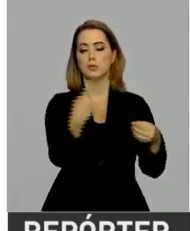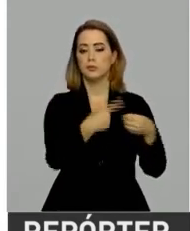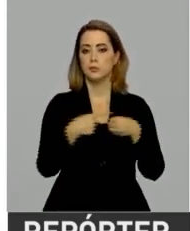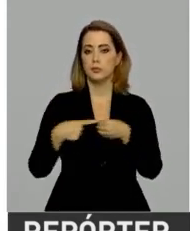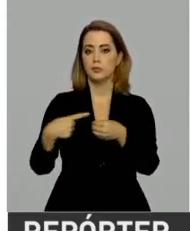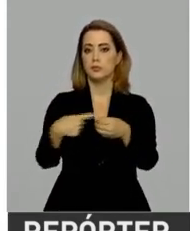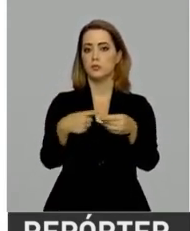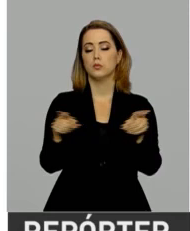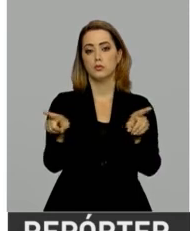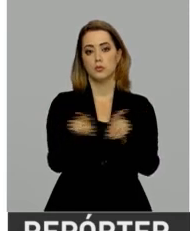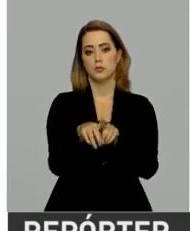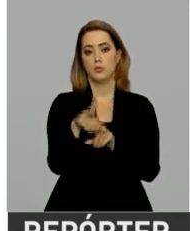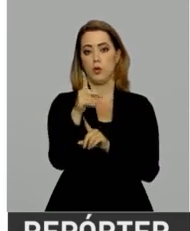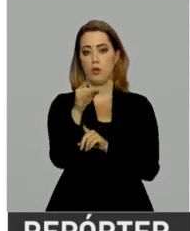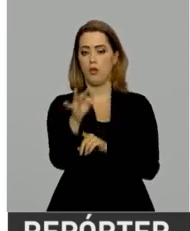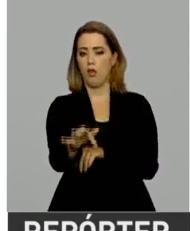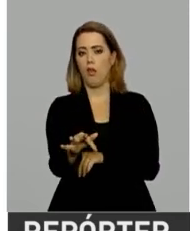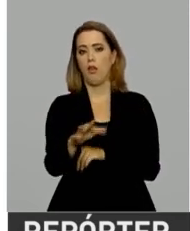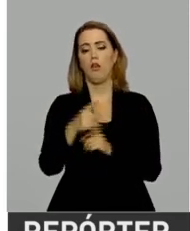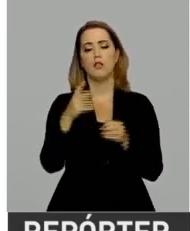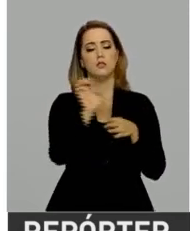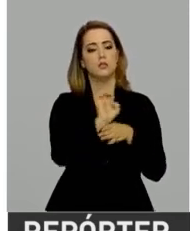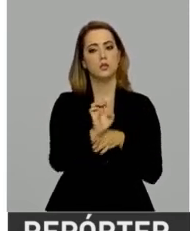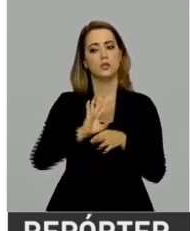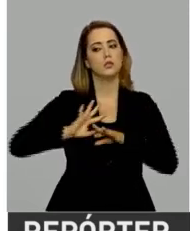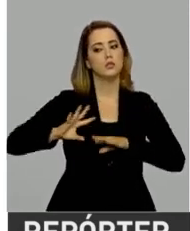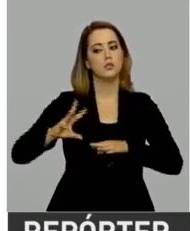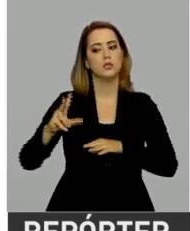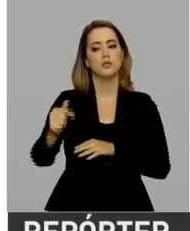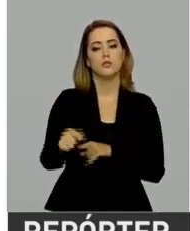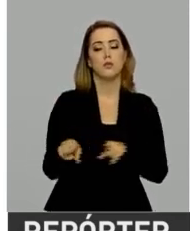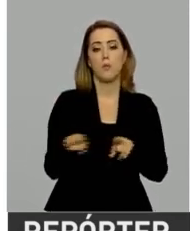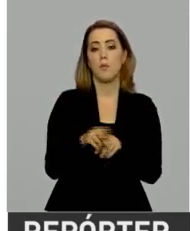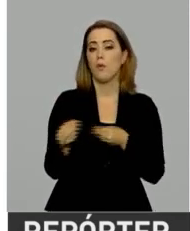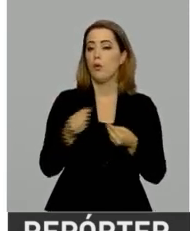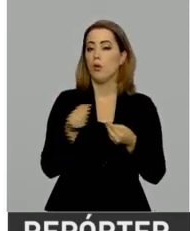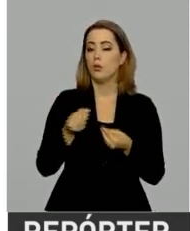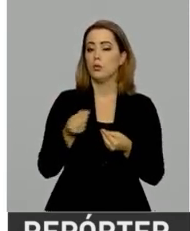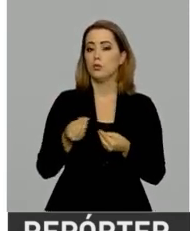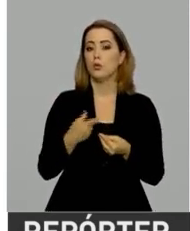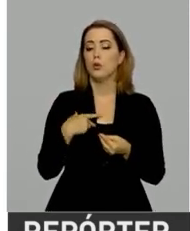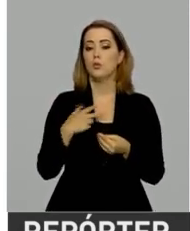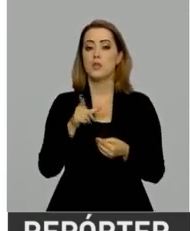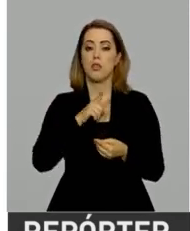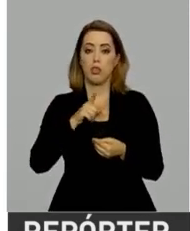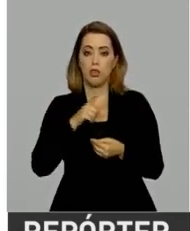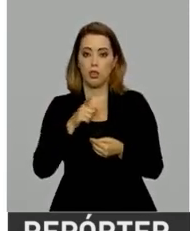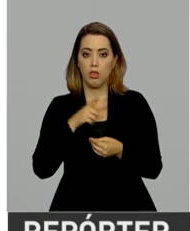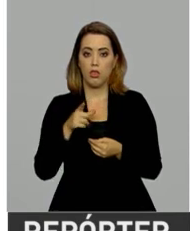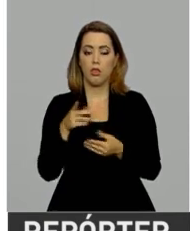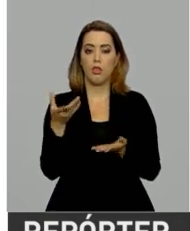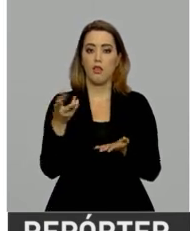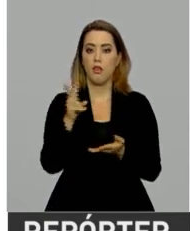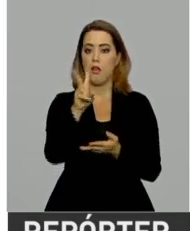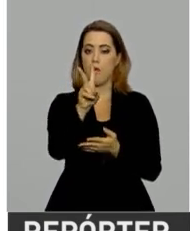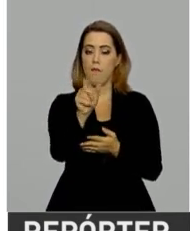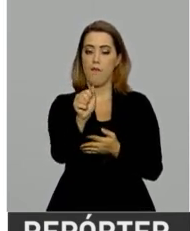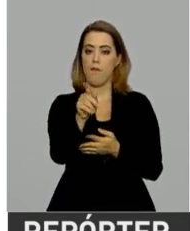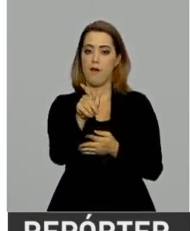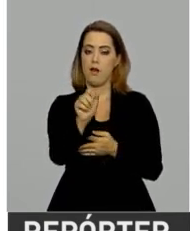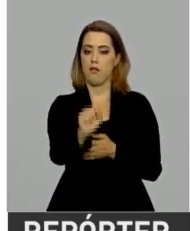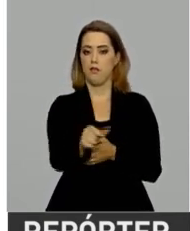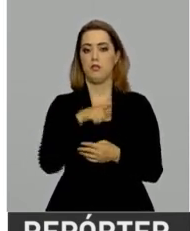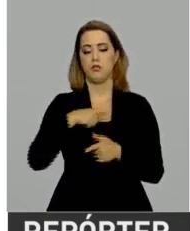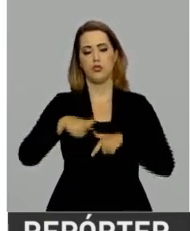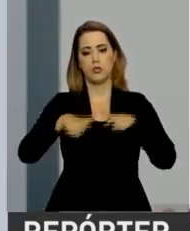estados eo distrito federal e também como é que está a oferta de vagas no mercado de trabalho nos